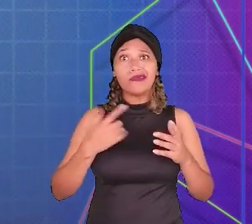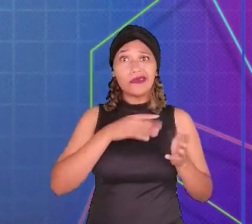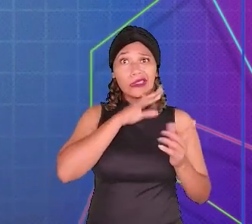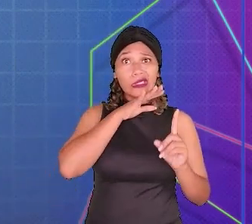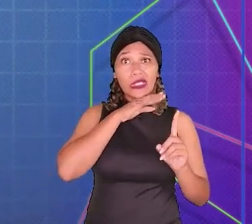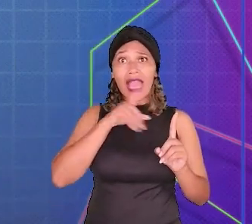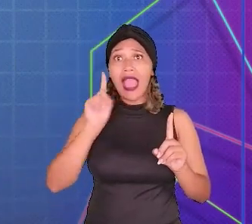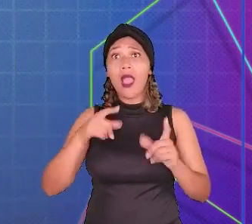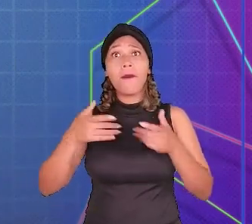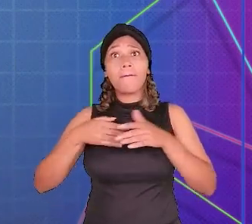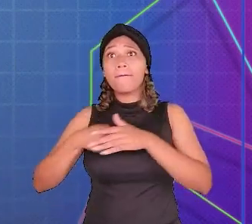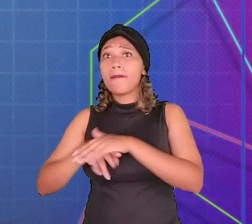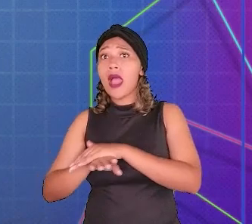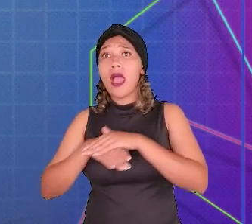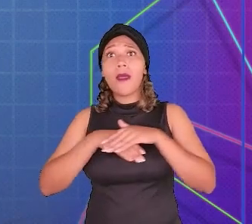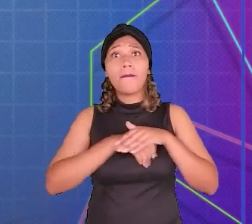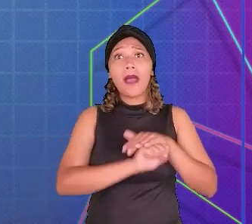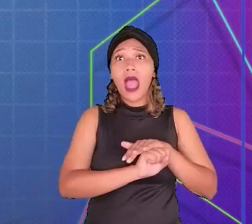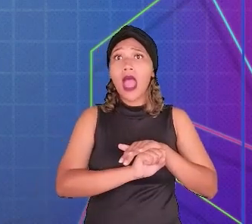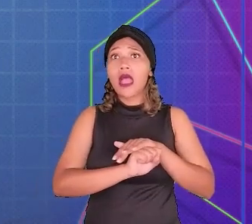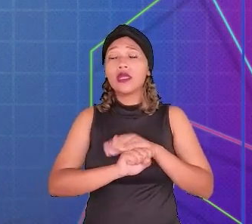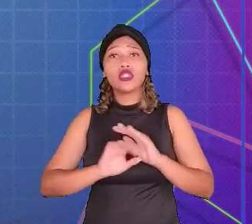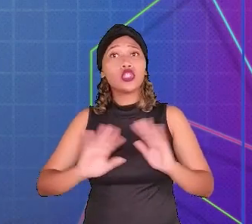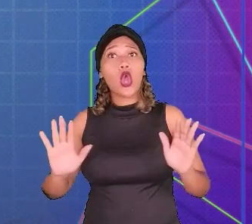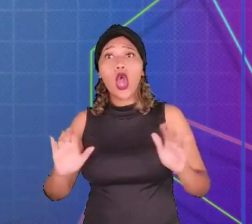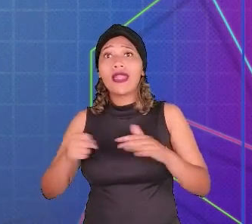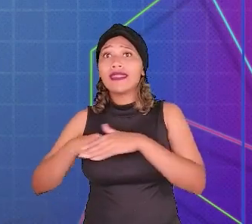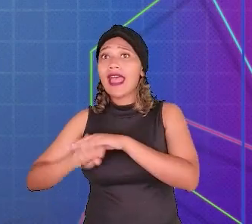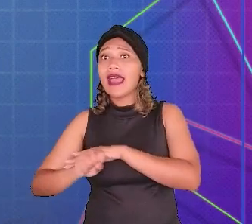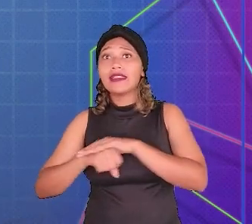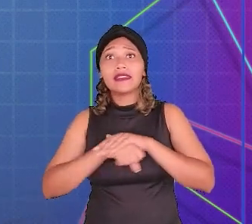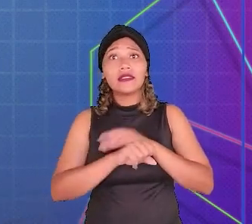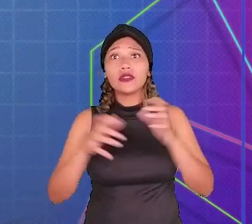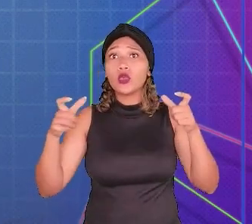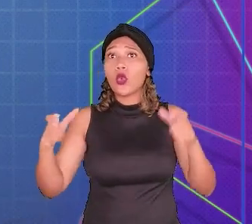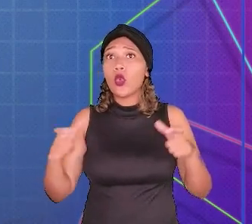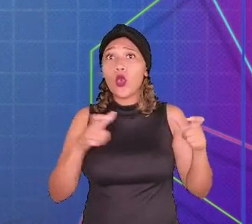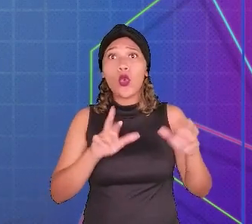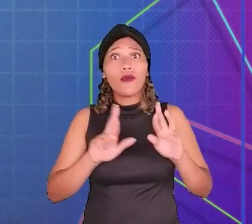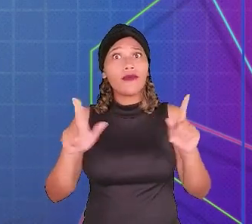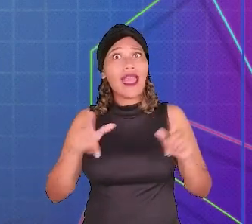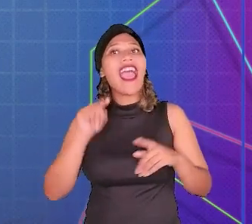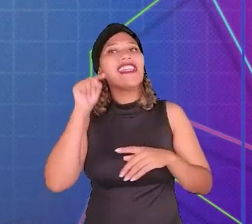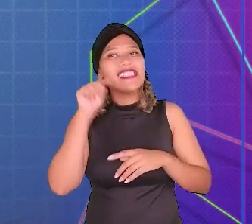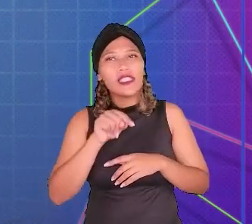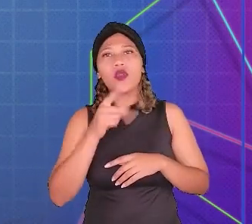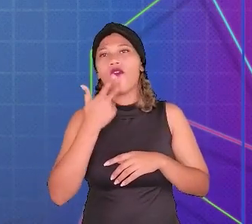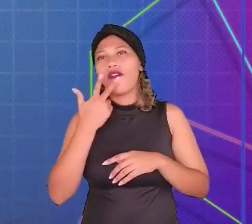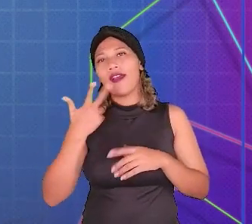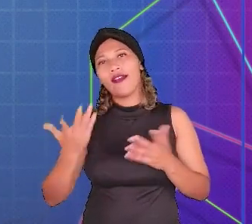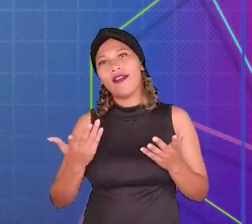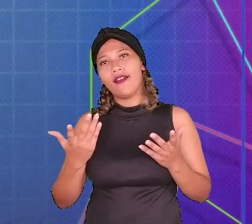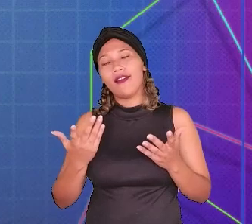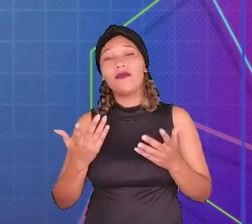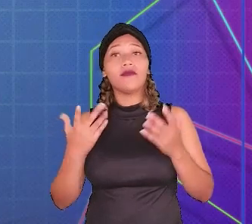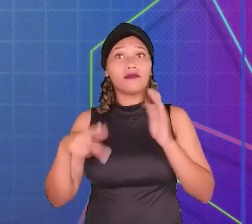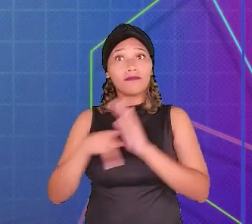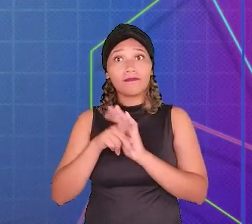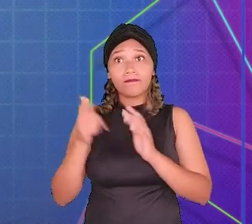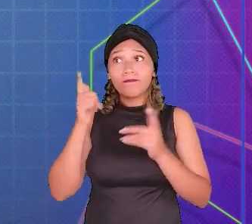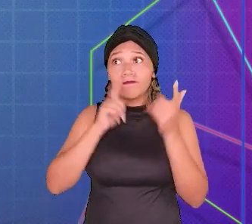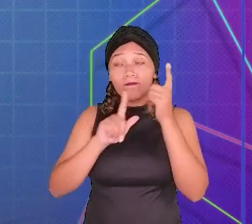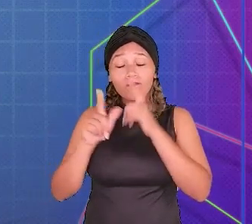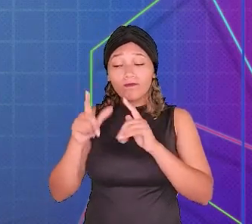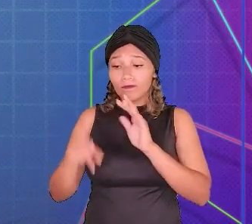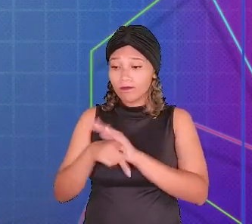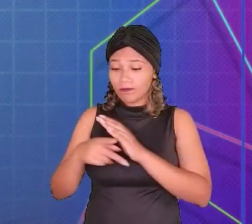países em que eles nasceram. Vocês notam que isso é um detalhe de origem do personagem? Então, é disso que eu tô falando. Para vocês construírem